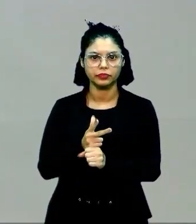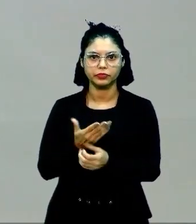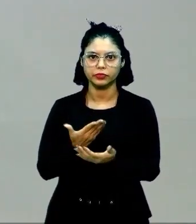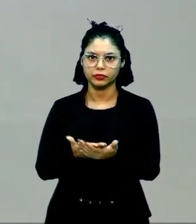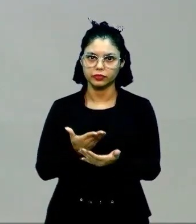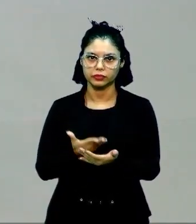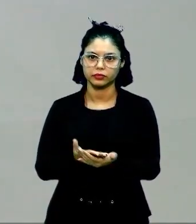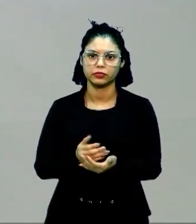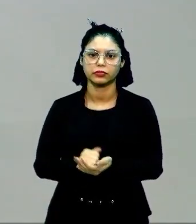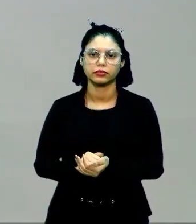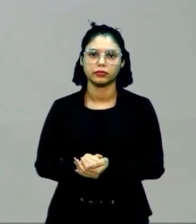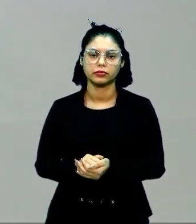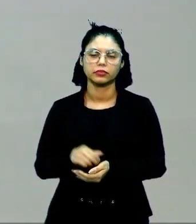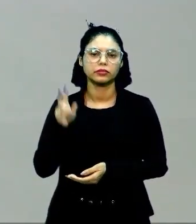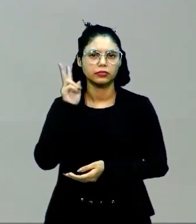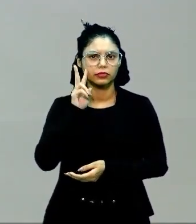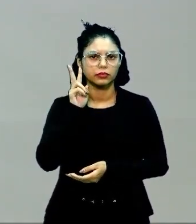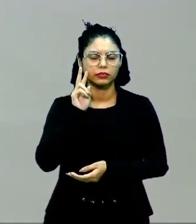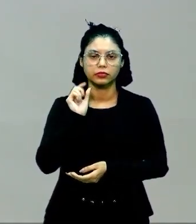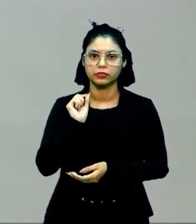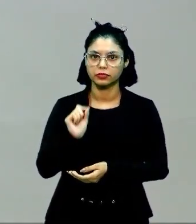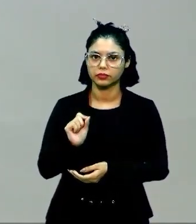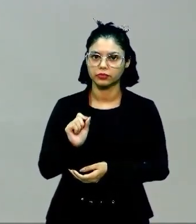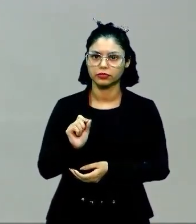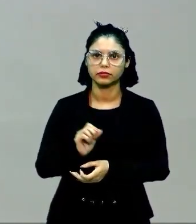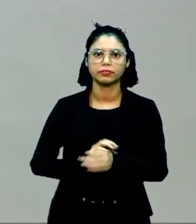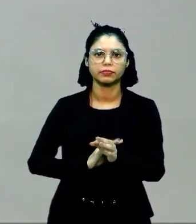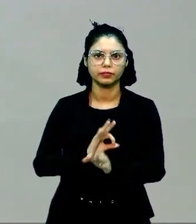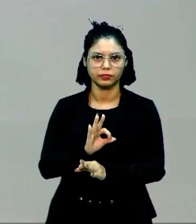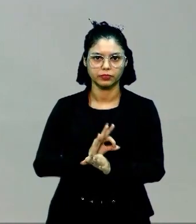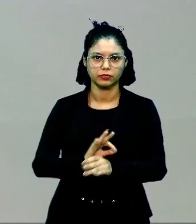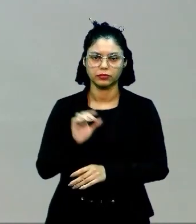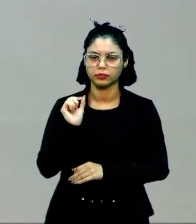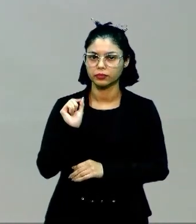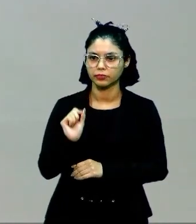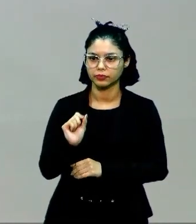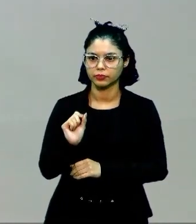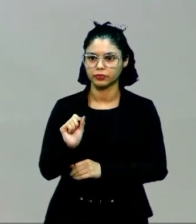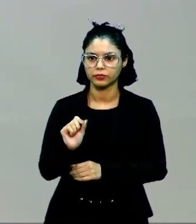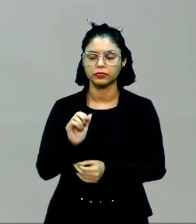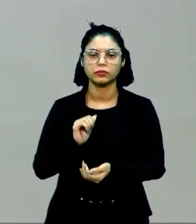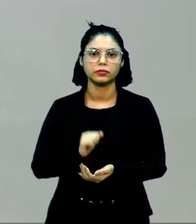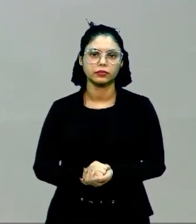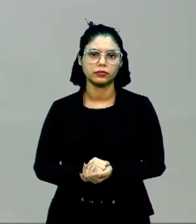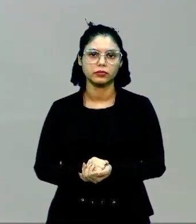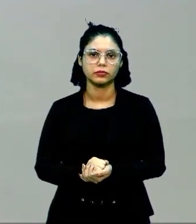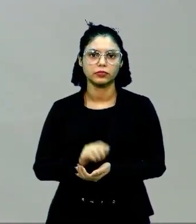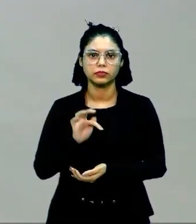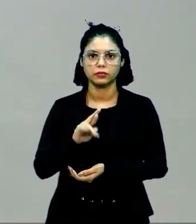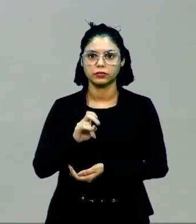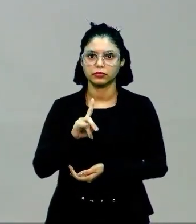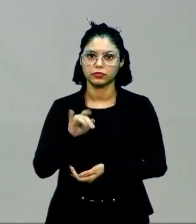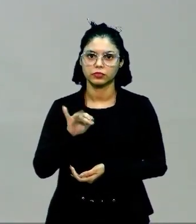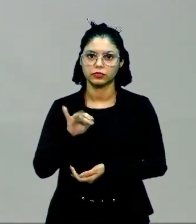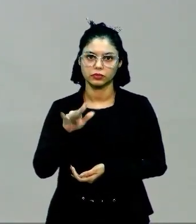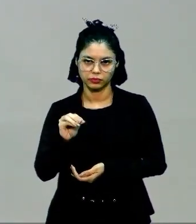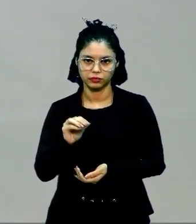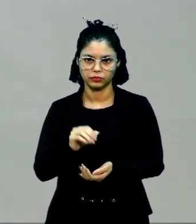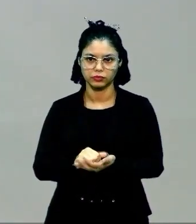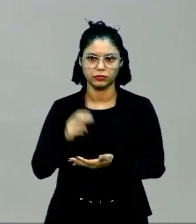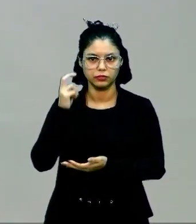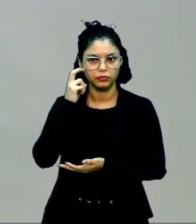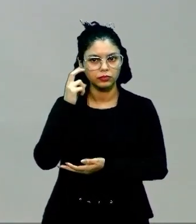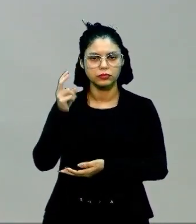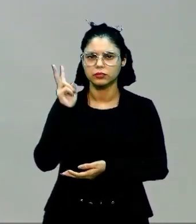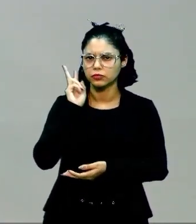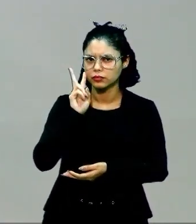vale a pena recordar em que nós tratamos a respeito de relativismo cultural. Quem é que